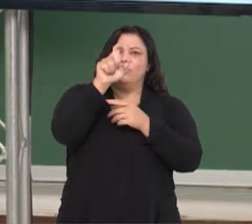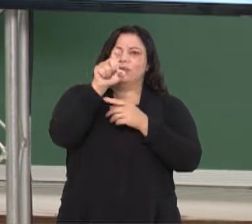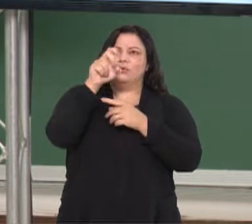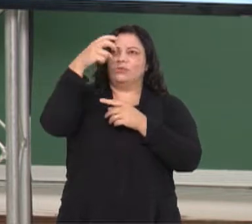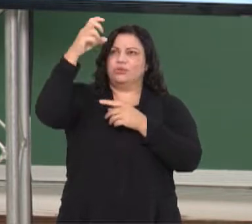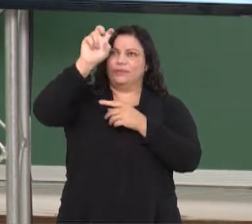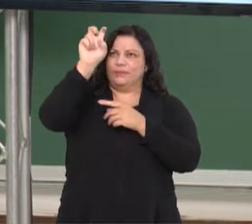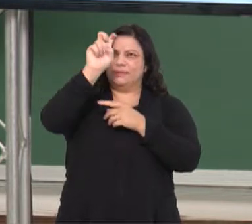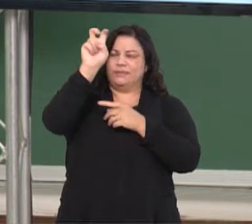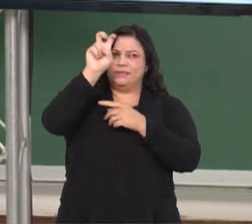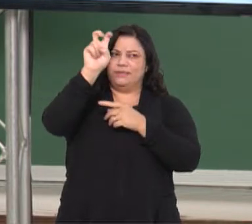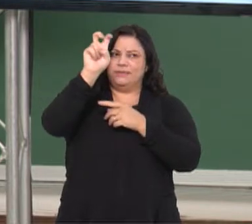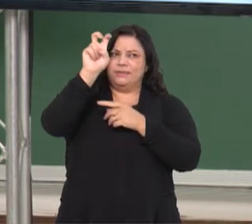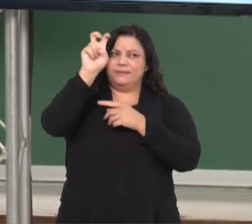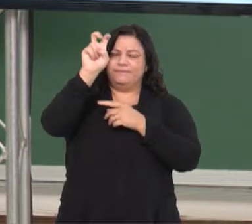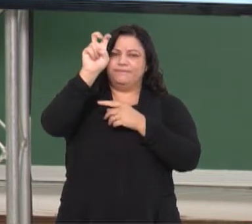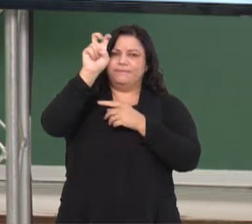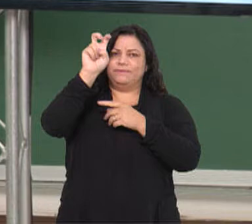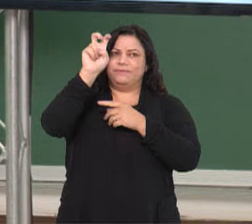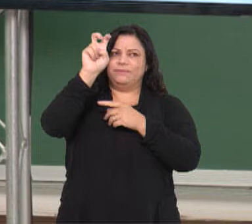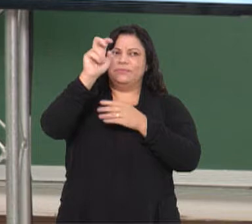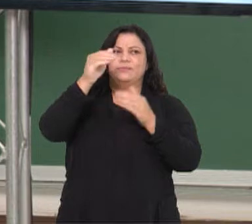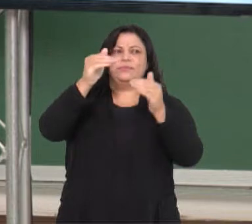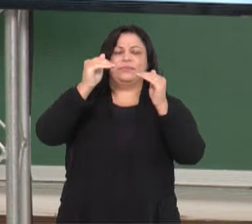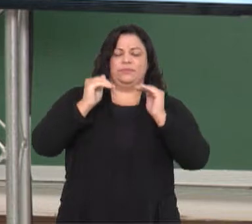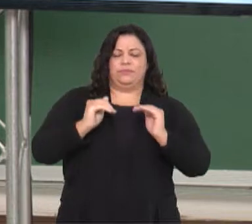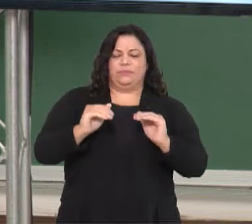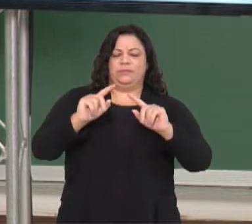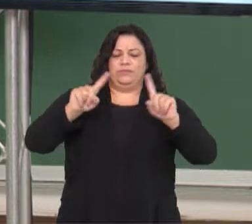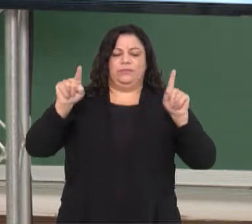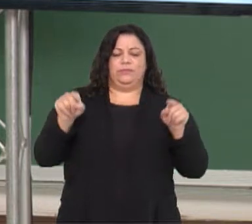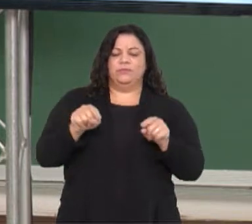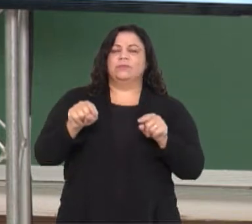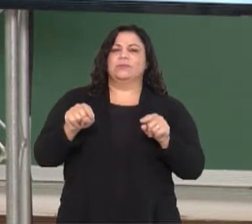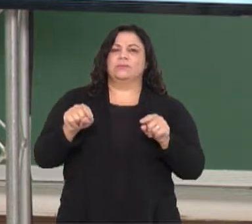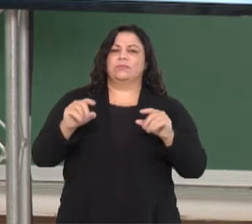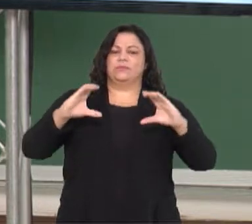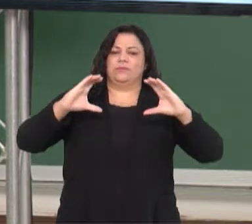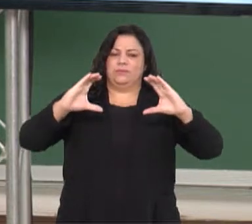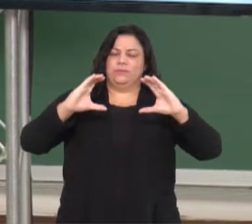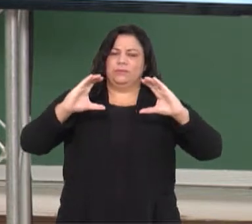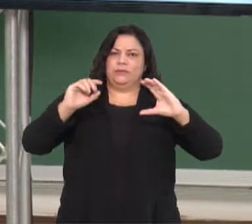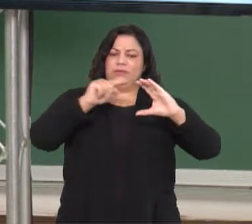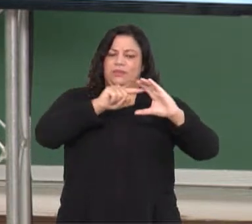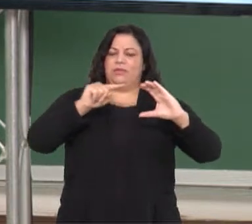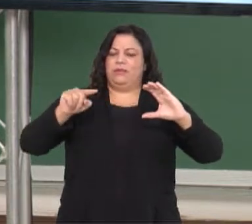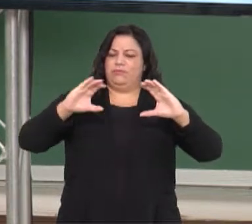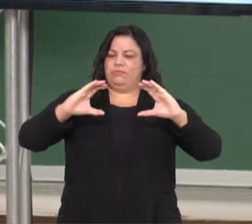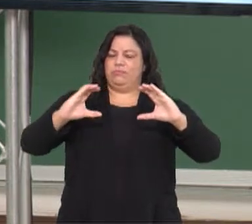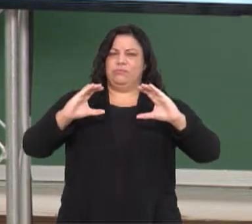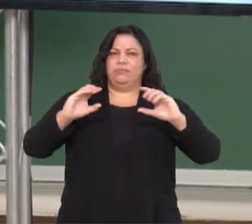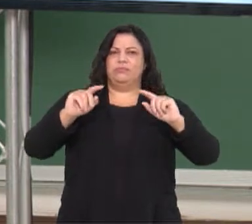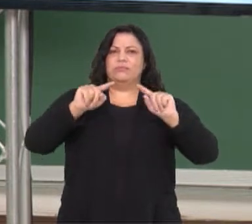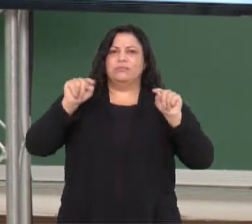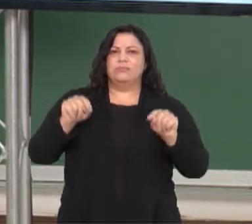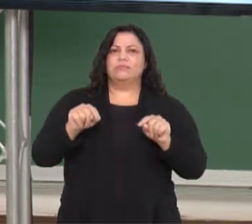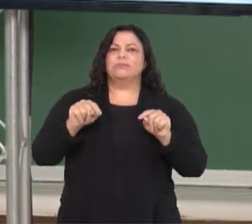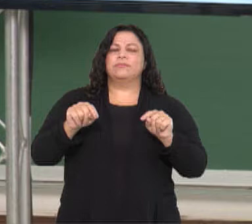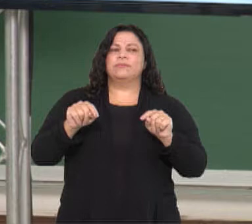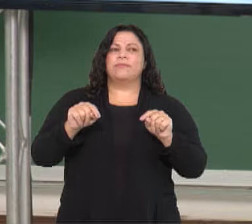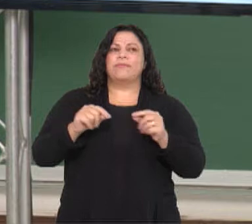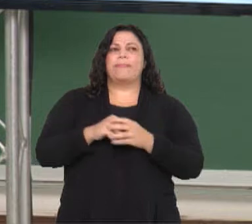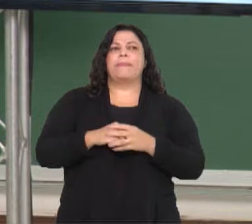termos cuja variável tem o mesmo grau e vamos adicioná-lo. Esse é o processo de adição que vimos. 4